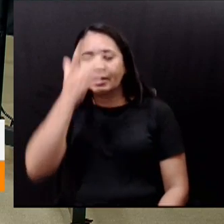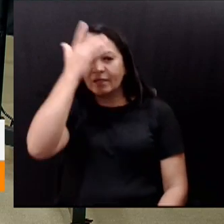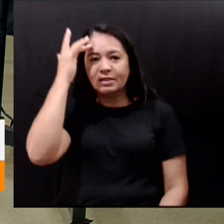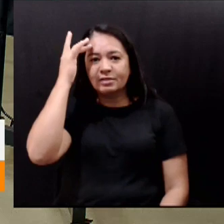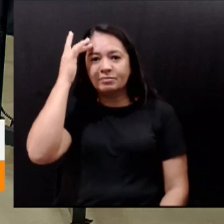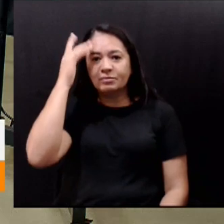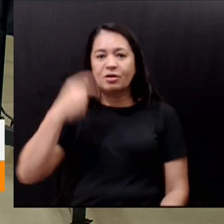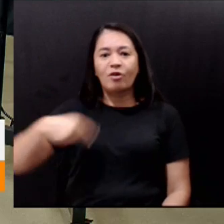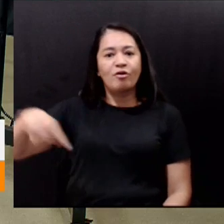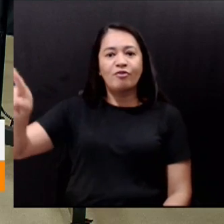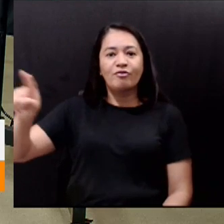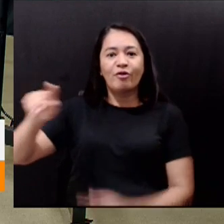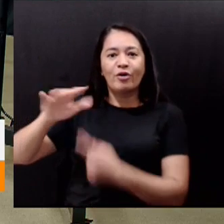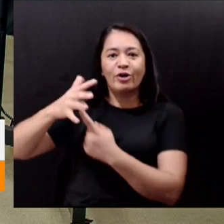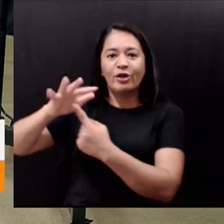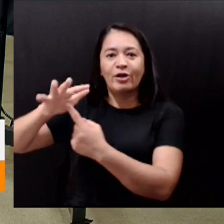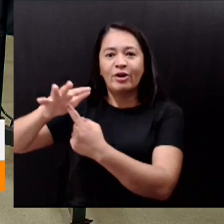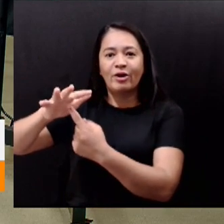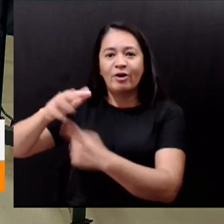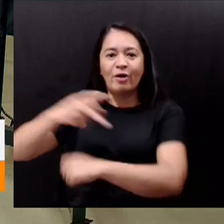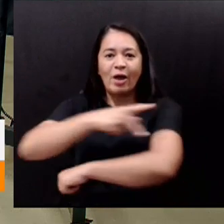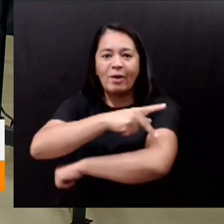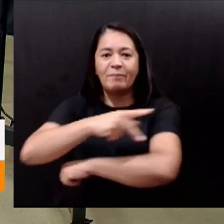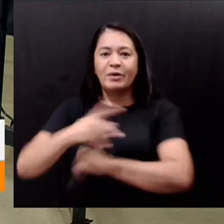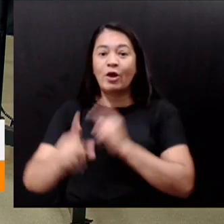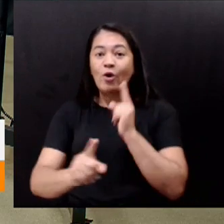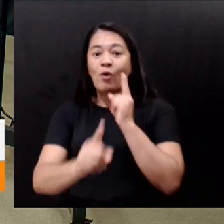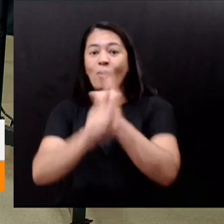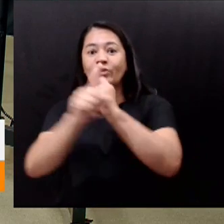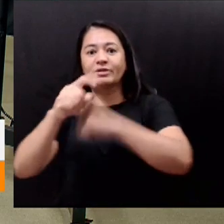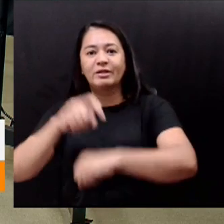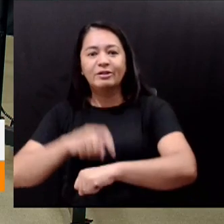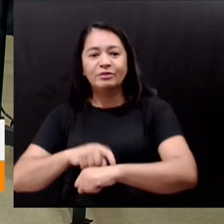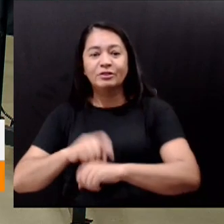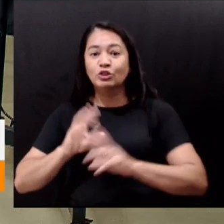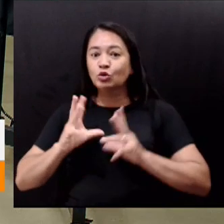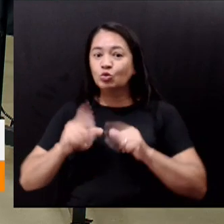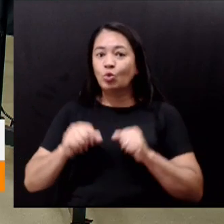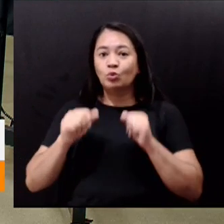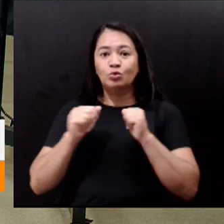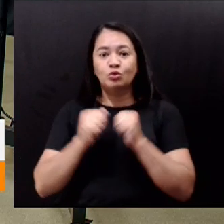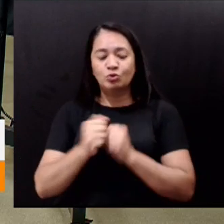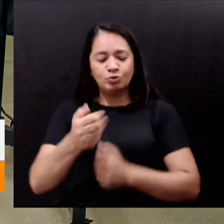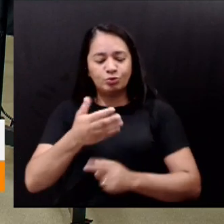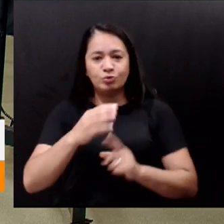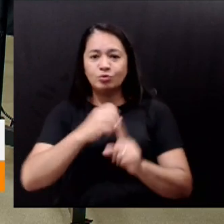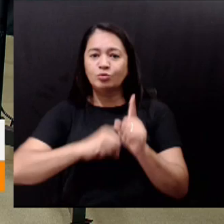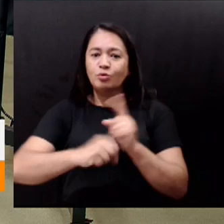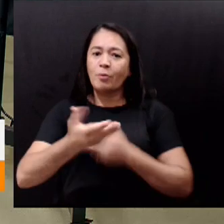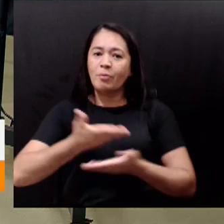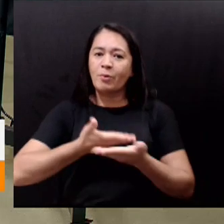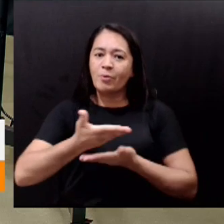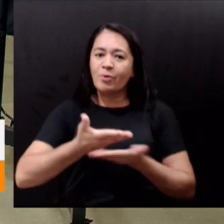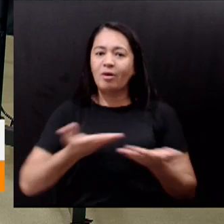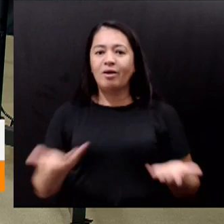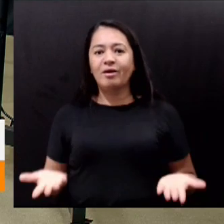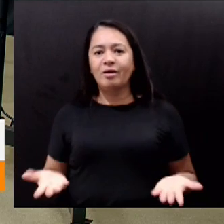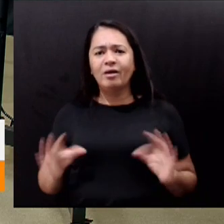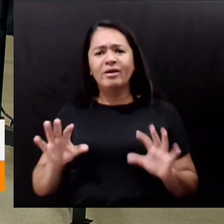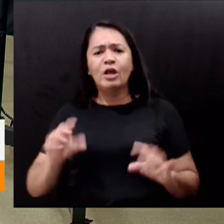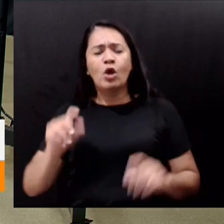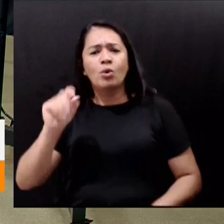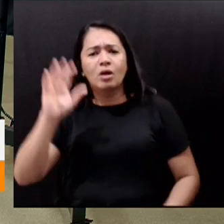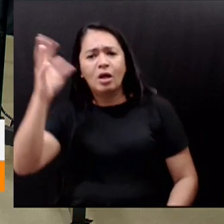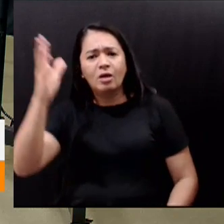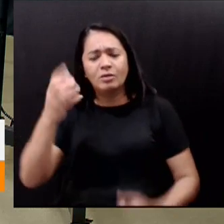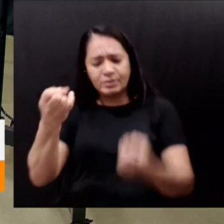então elas encontraram tempo, elas foram ao parque, estava todo mundo junto, socializando ali. E aí, o que acontece? Explica para